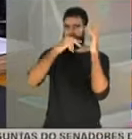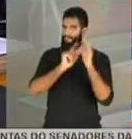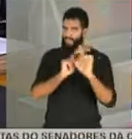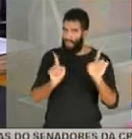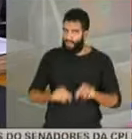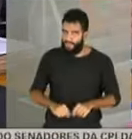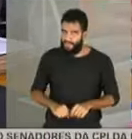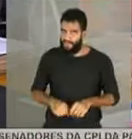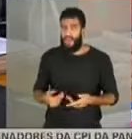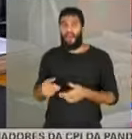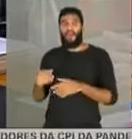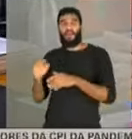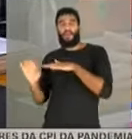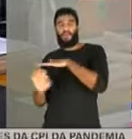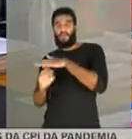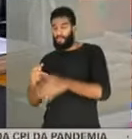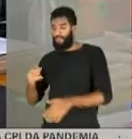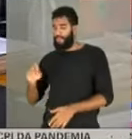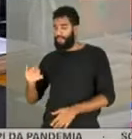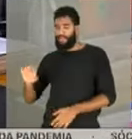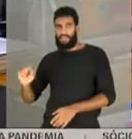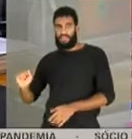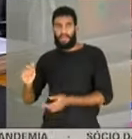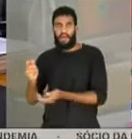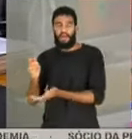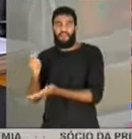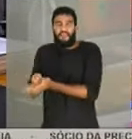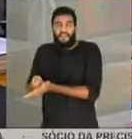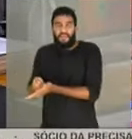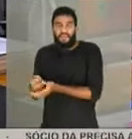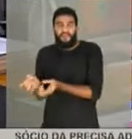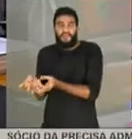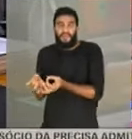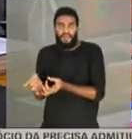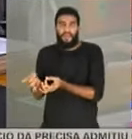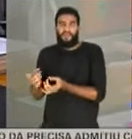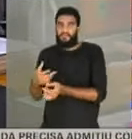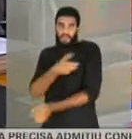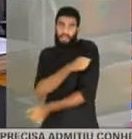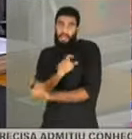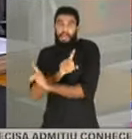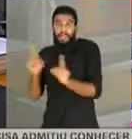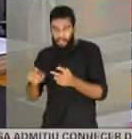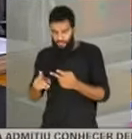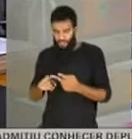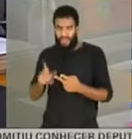vacina. A Precisa já tinha maus antecedentes naquela